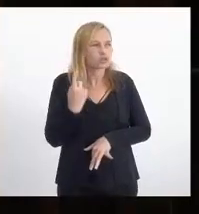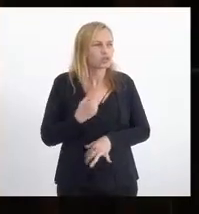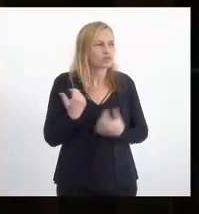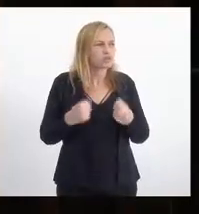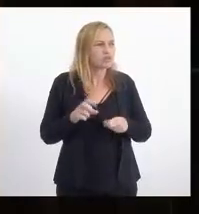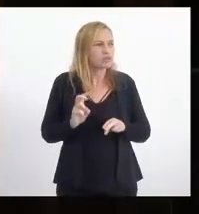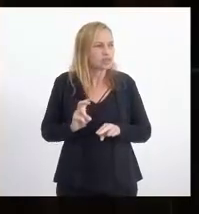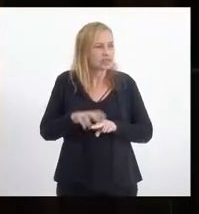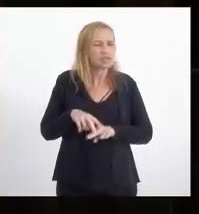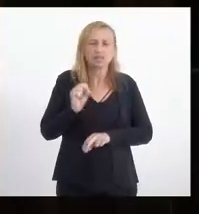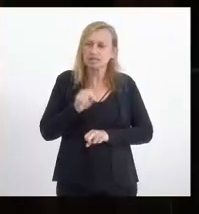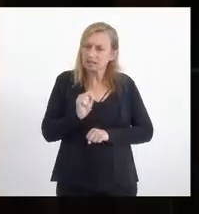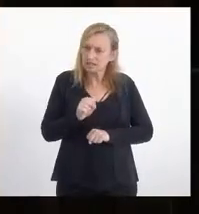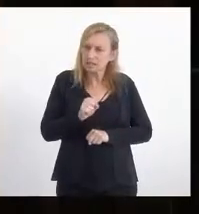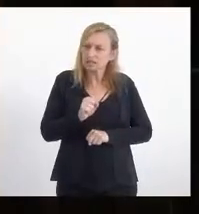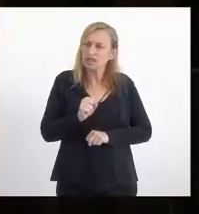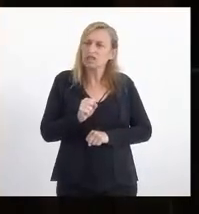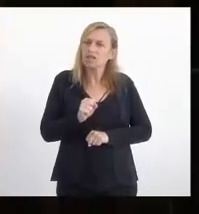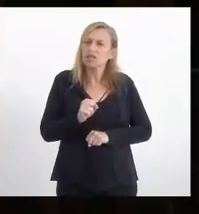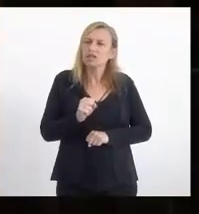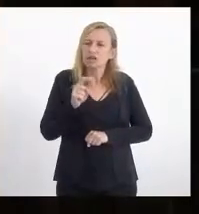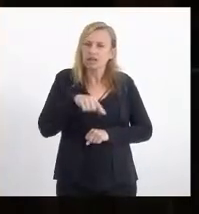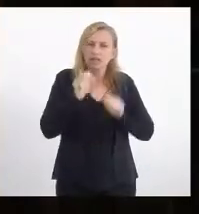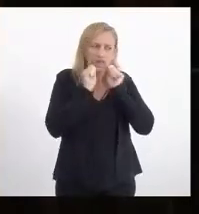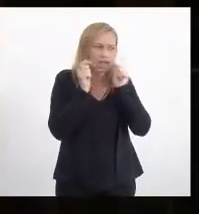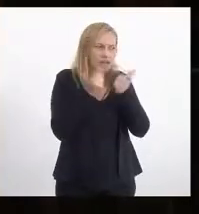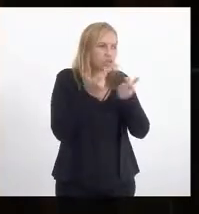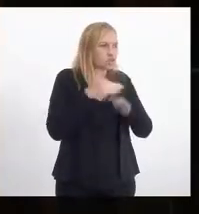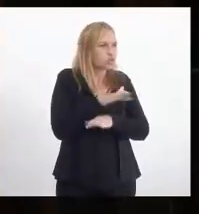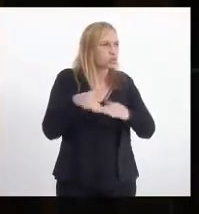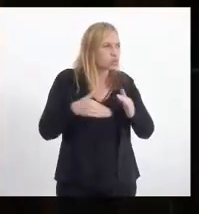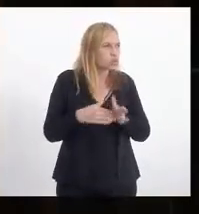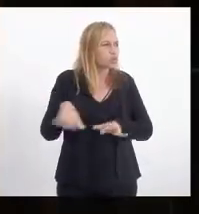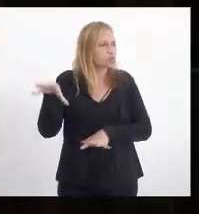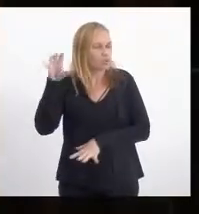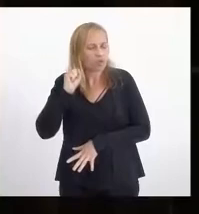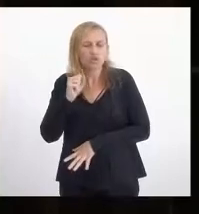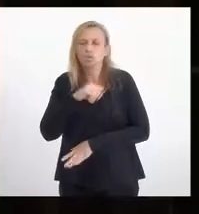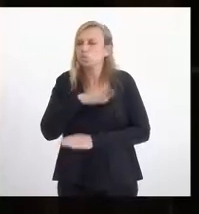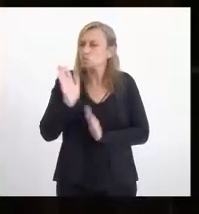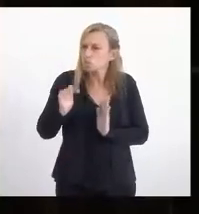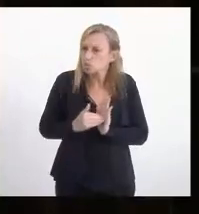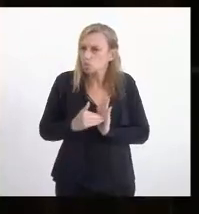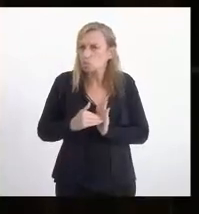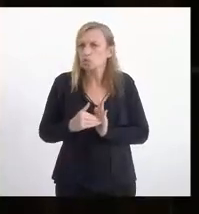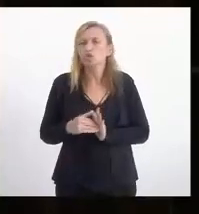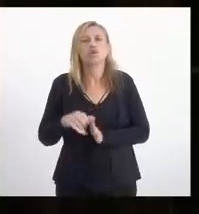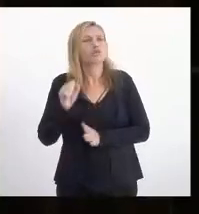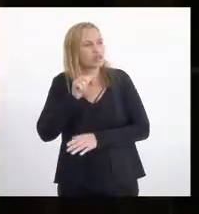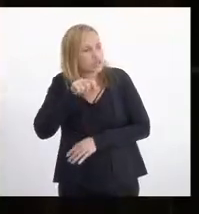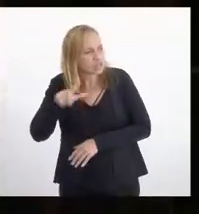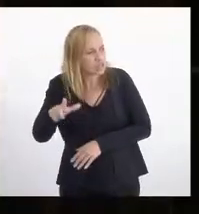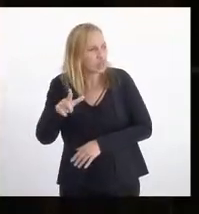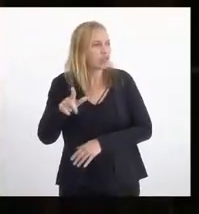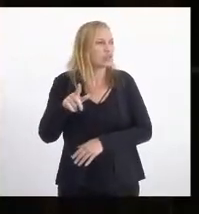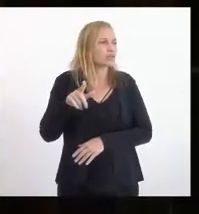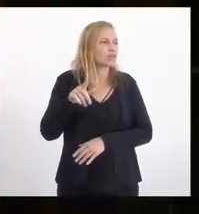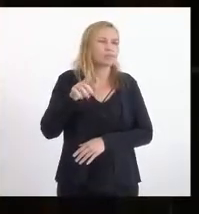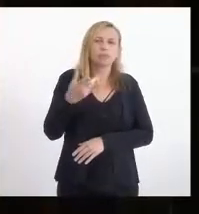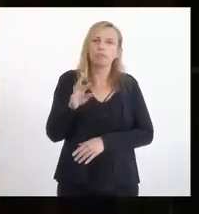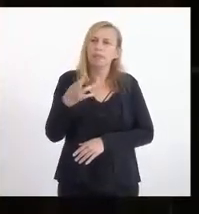nós devemos sentar assim aqui na alerj todos são ouvidos todos oficiais e